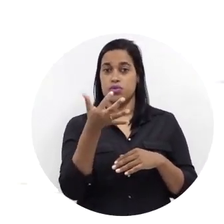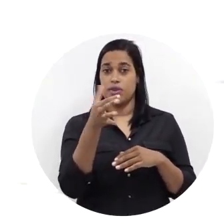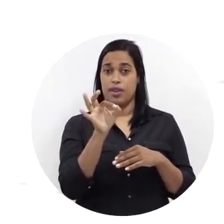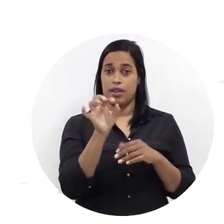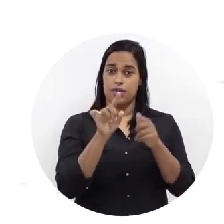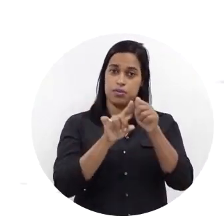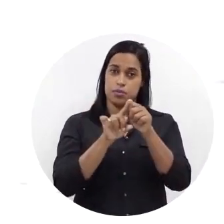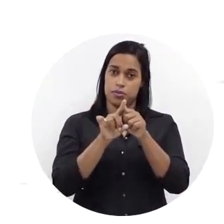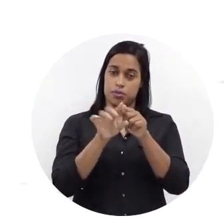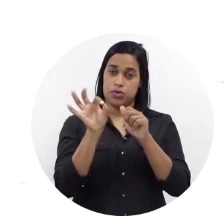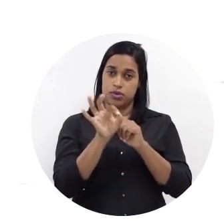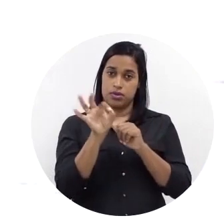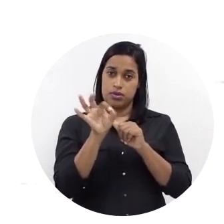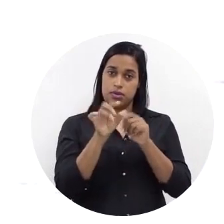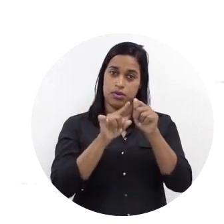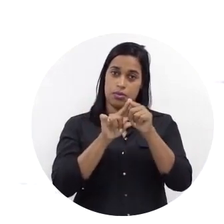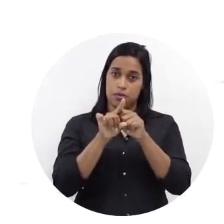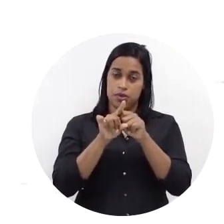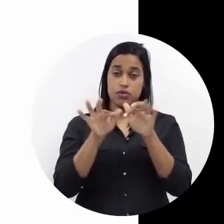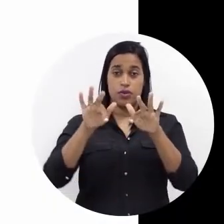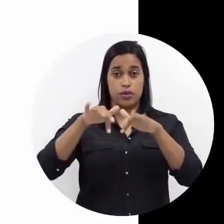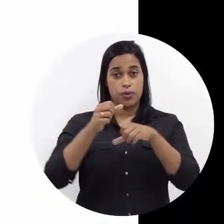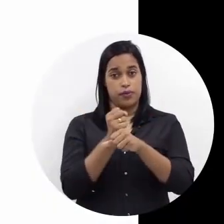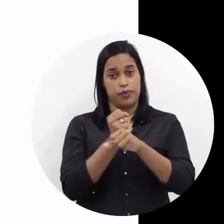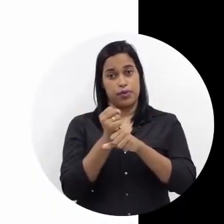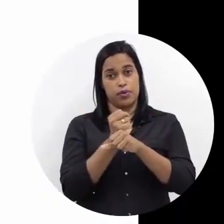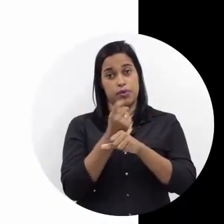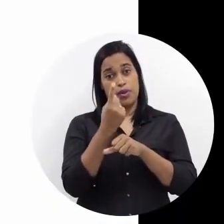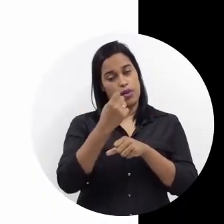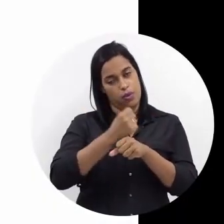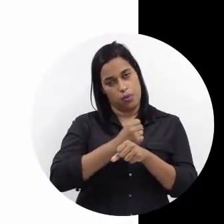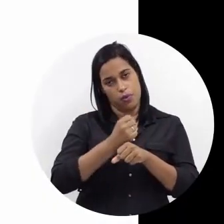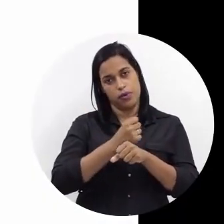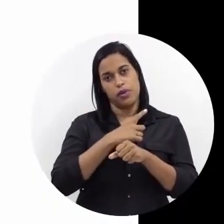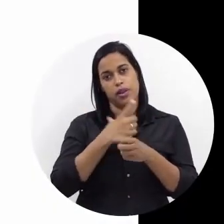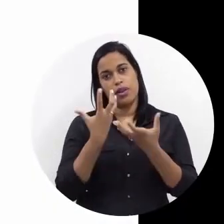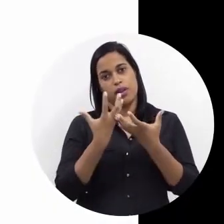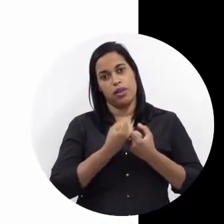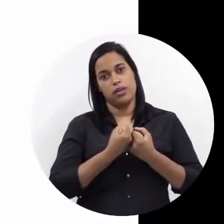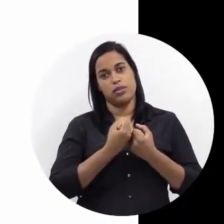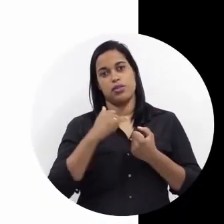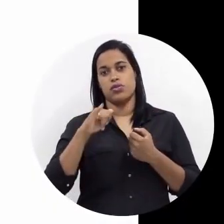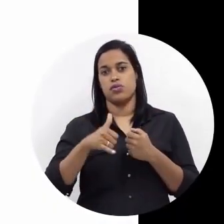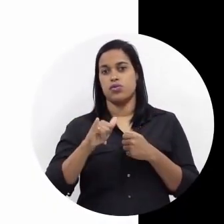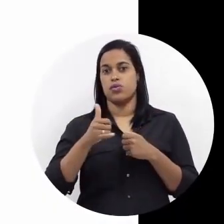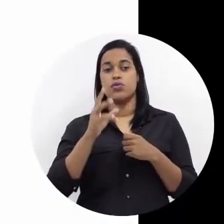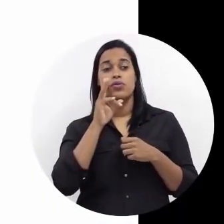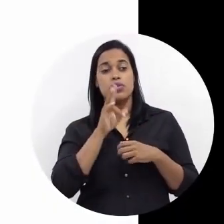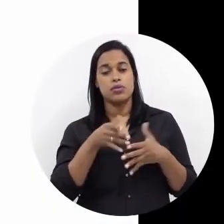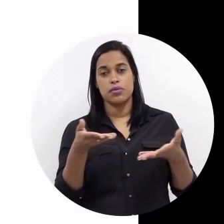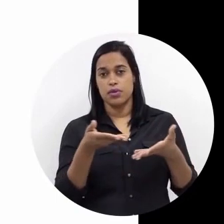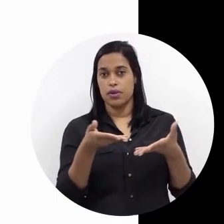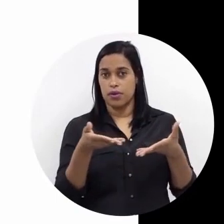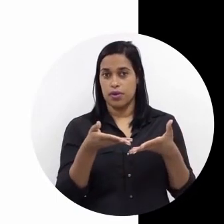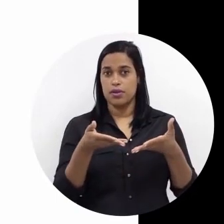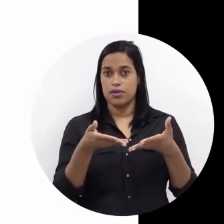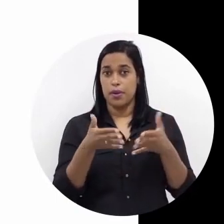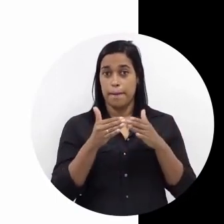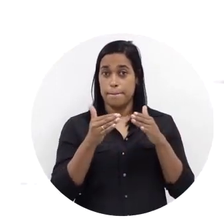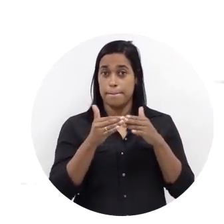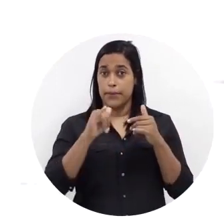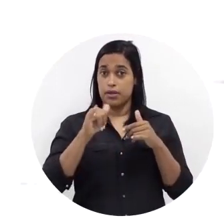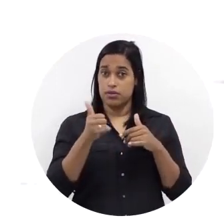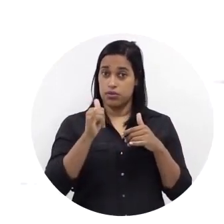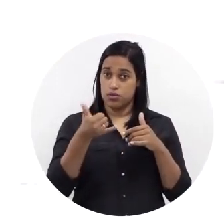ao mês. No final de um ano, ele receberá juros de, vejamos agora, a questão pede juros.